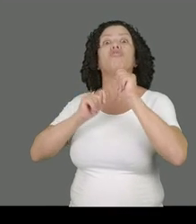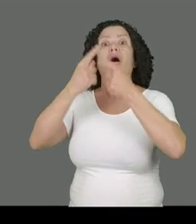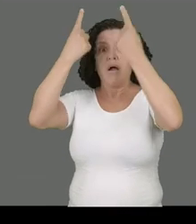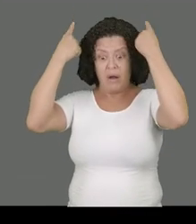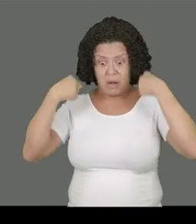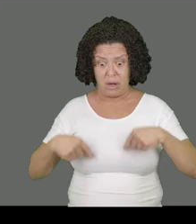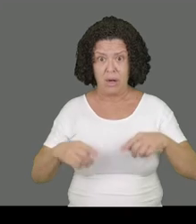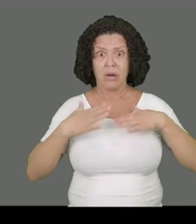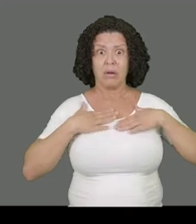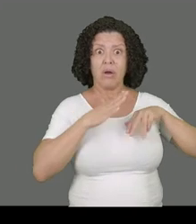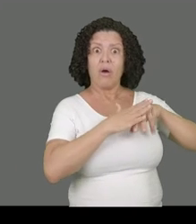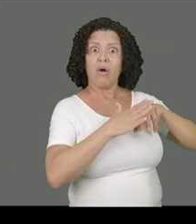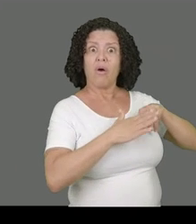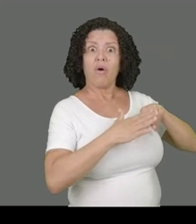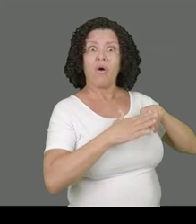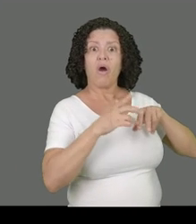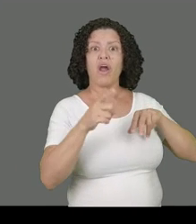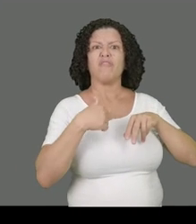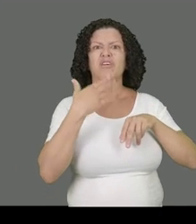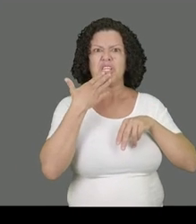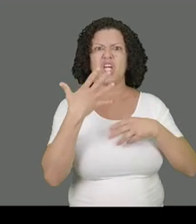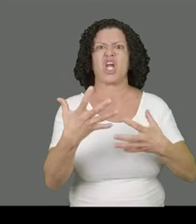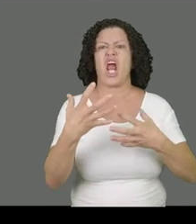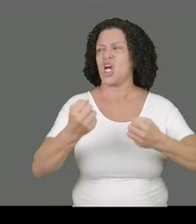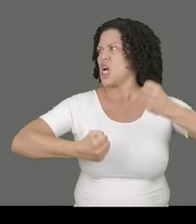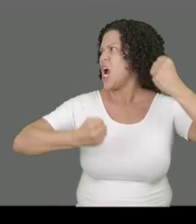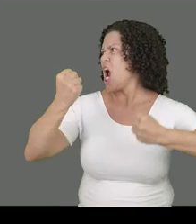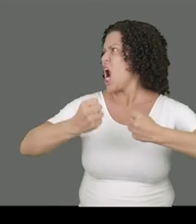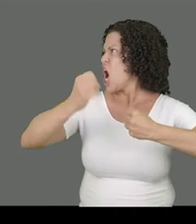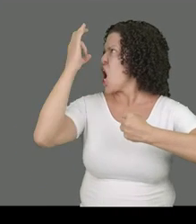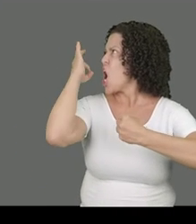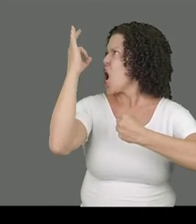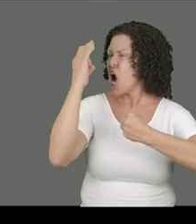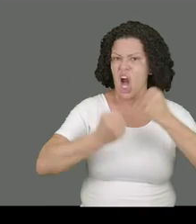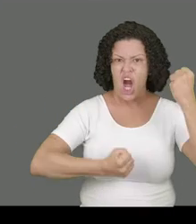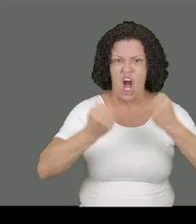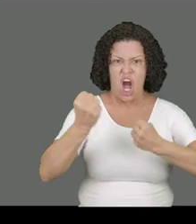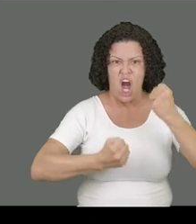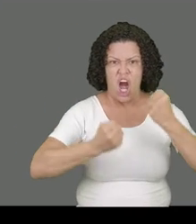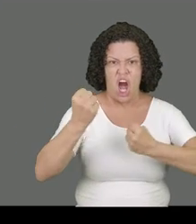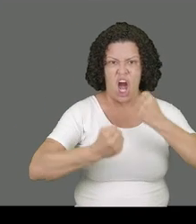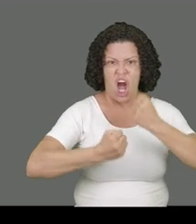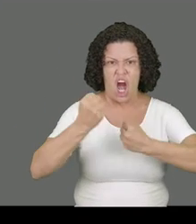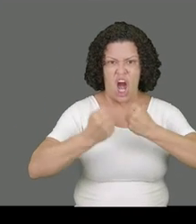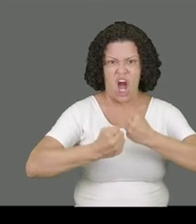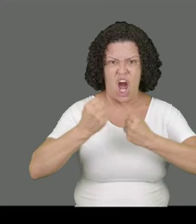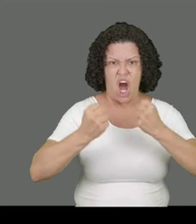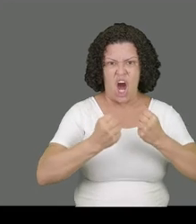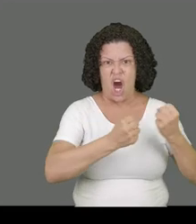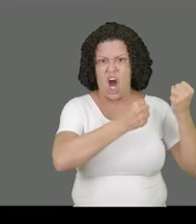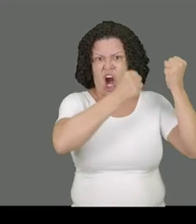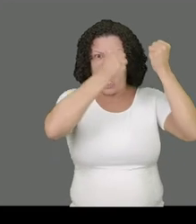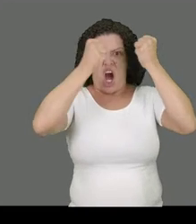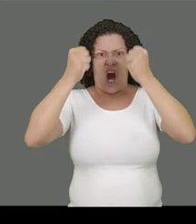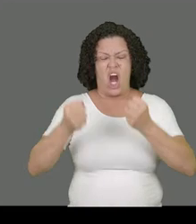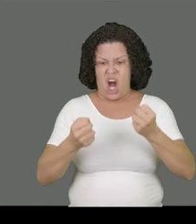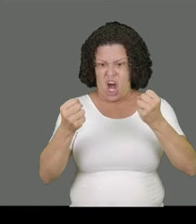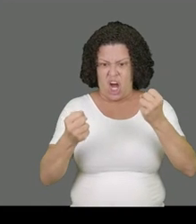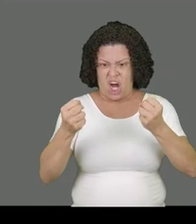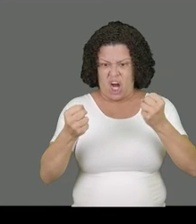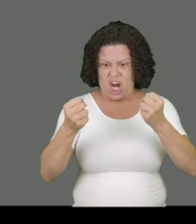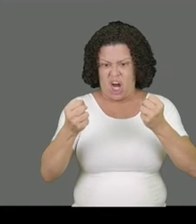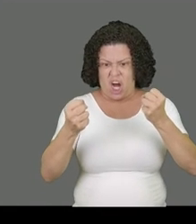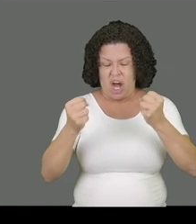não tem esse autocontrole. Então a gente pede aquele carro poderoso, mas se aquele carro tão